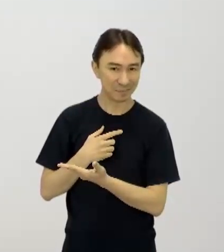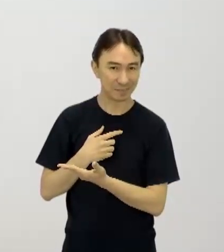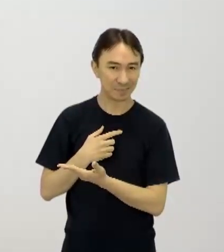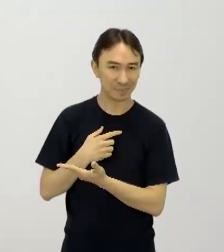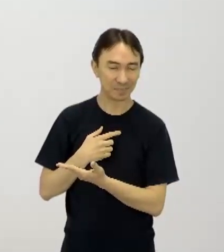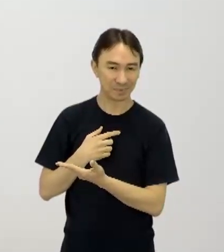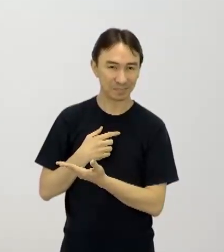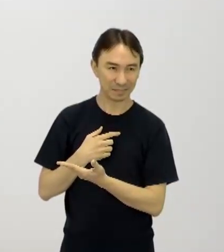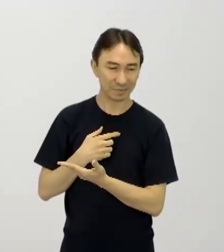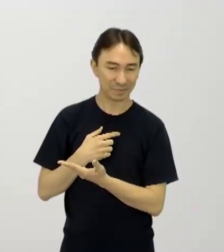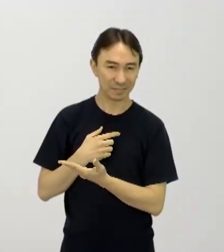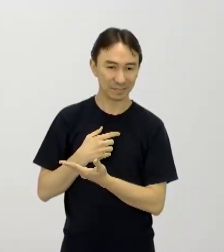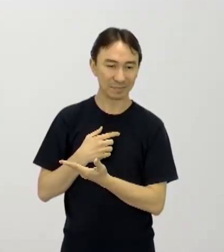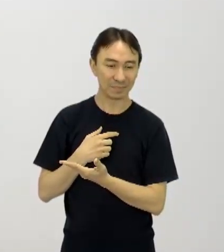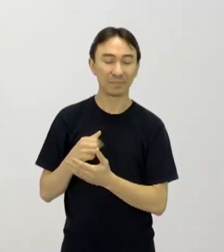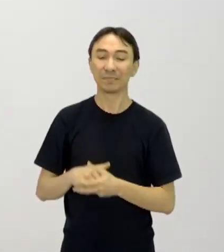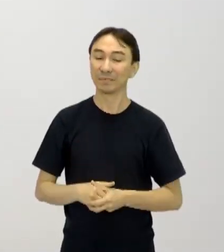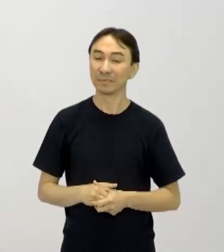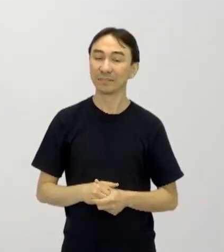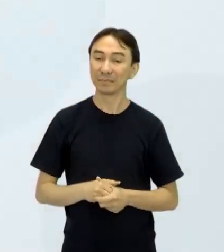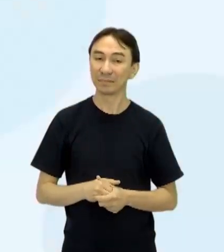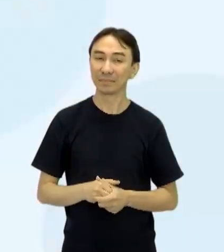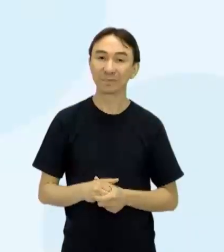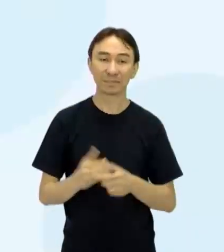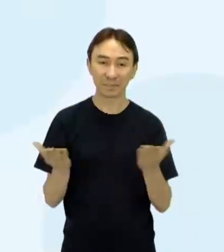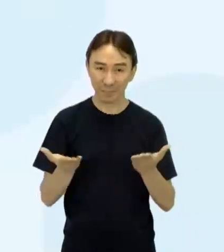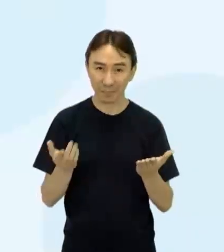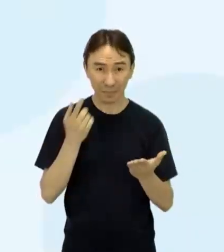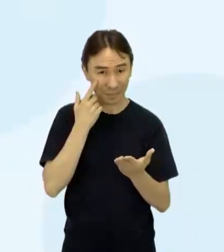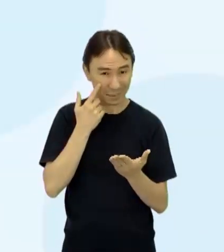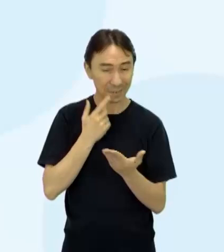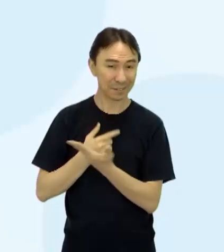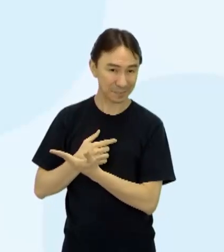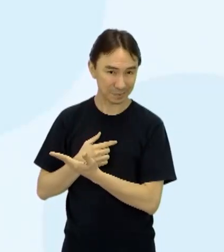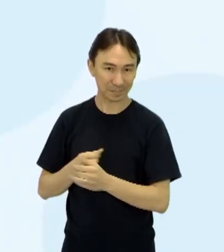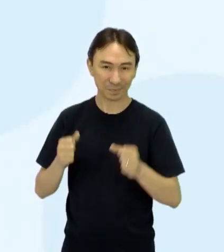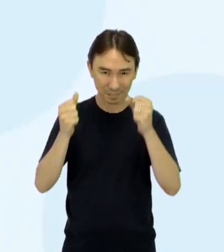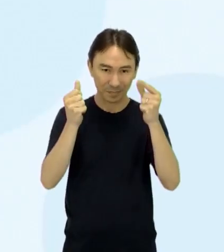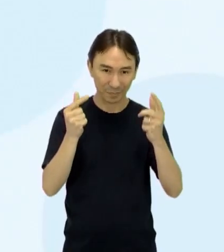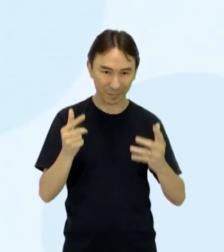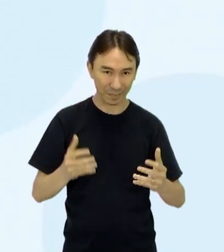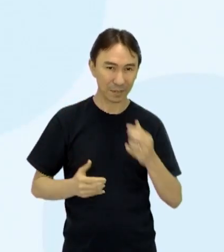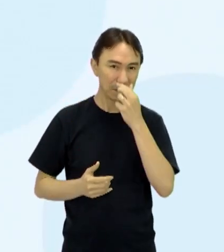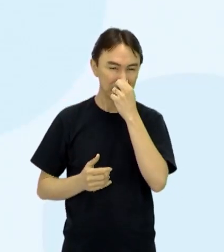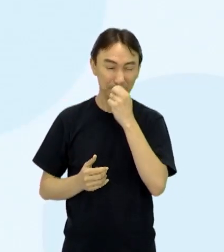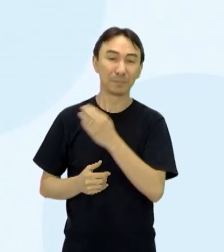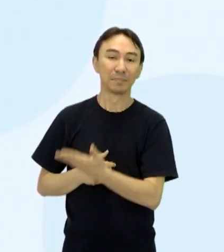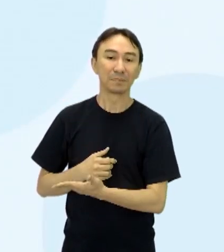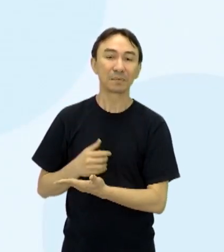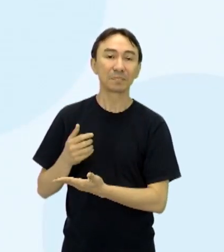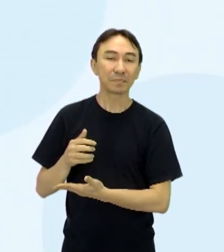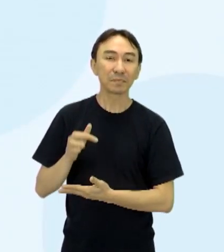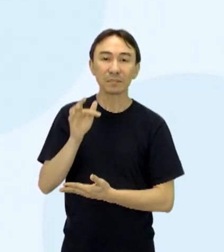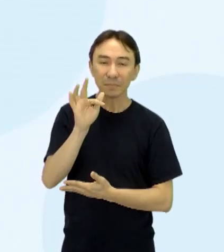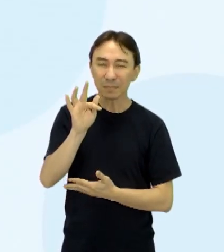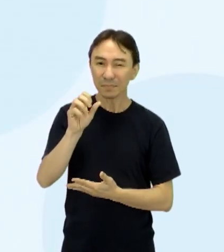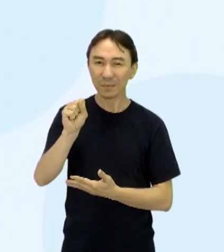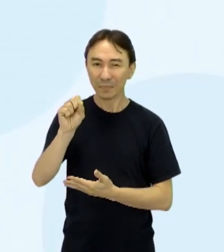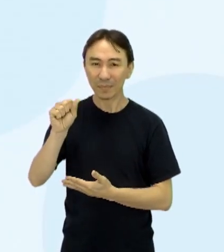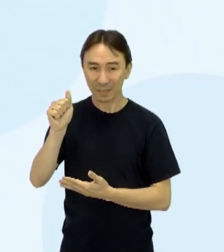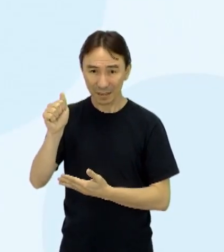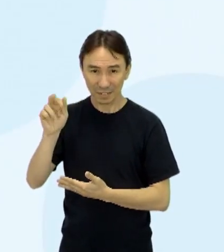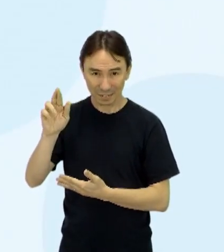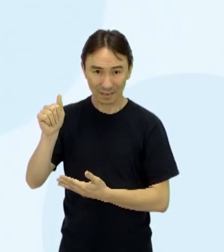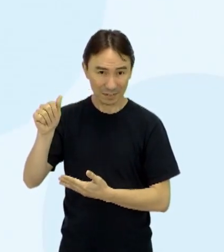você na tela. Aí um comentário sobre a Fossa das Marianas, que a gente já fez. Se você quiser, pode fazer um print também, anotar aí